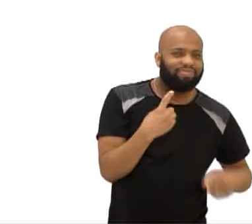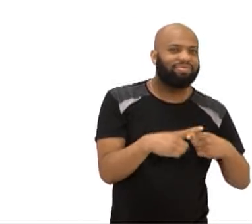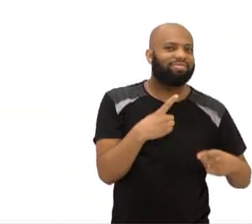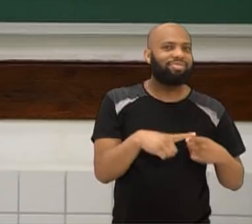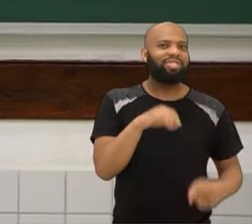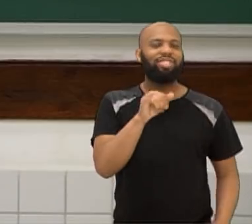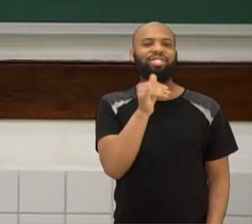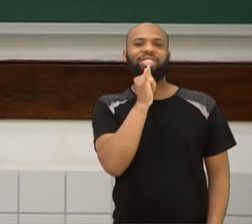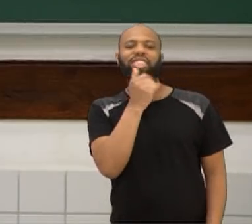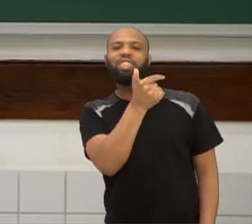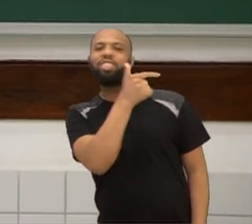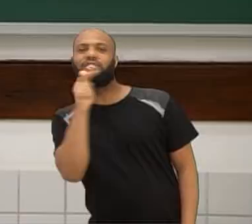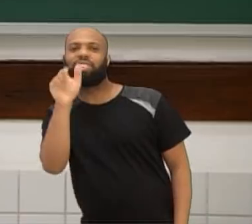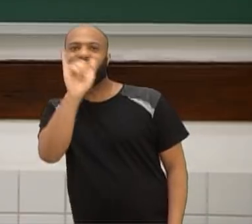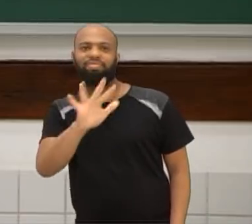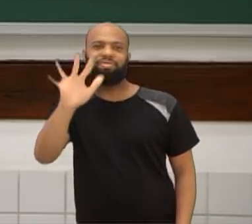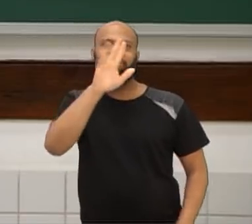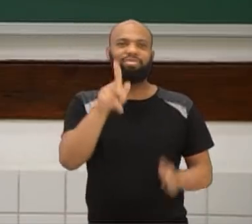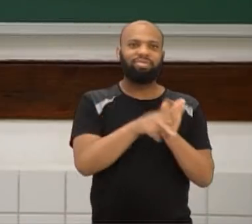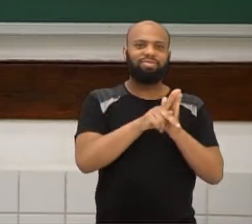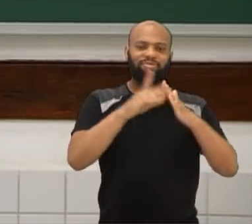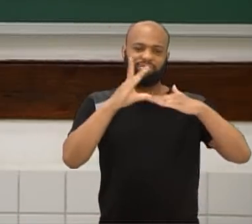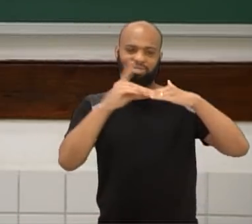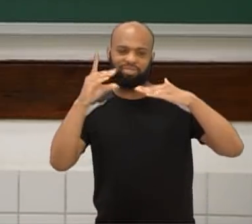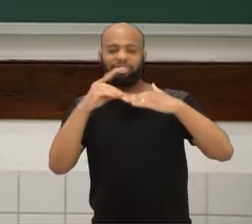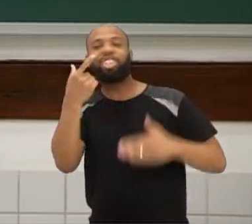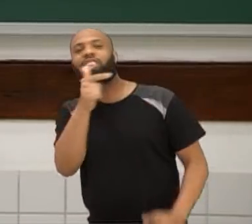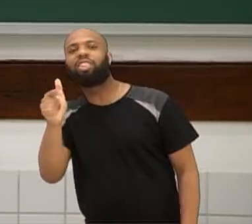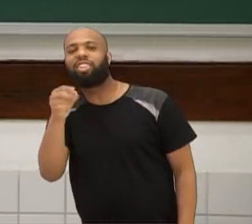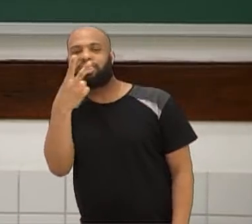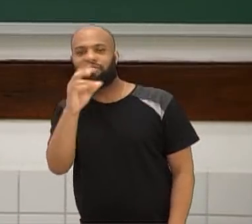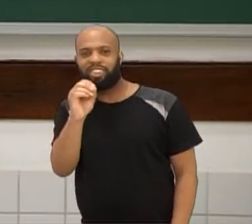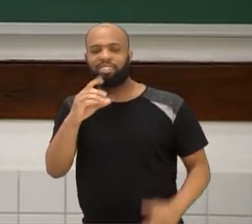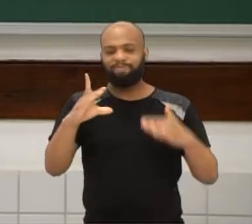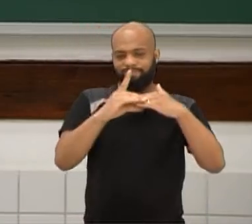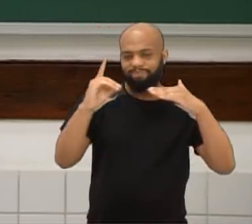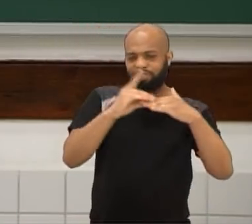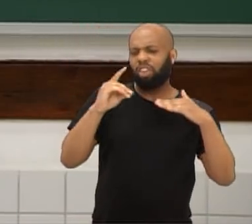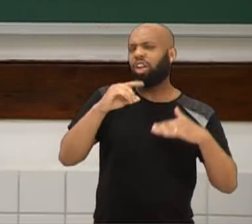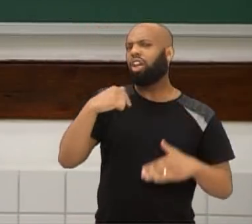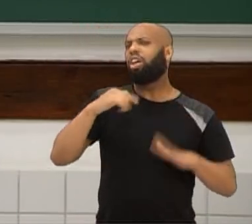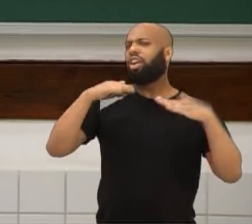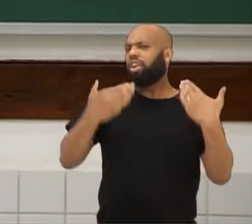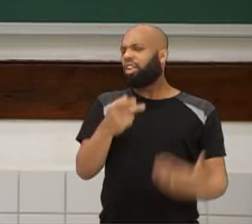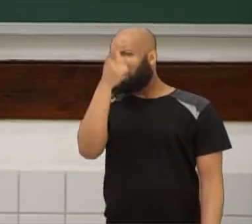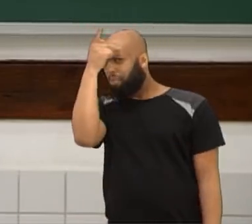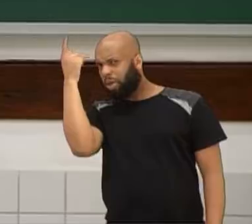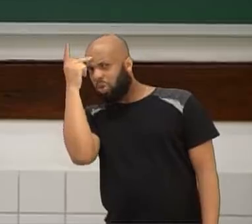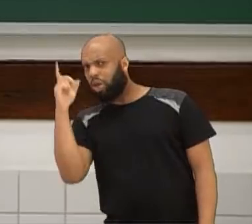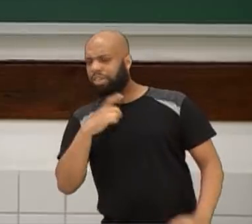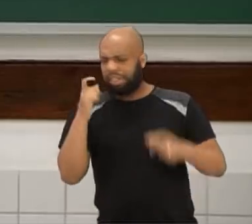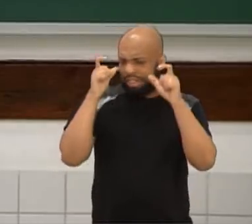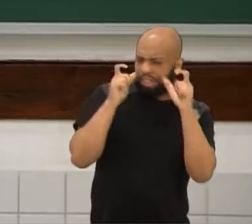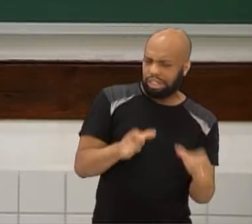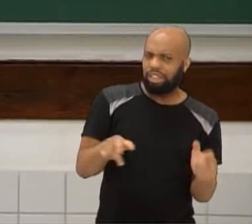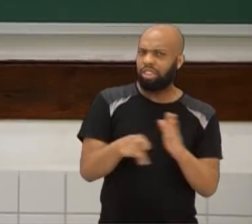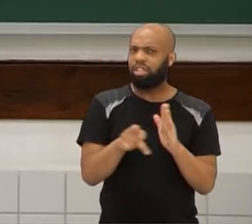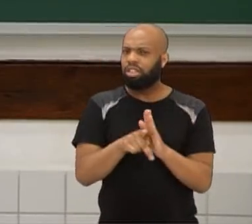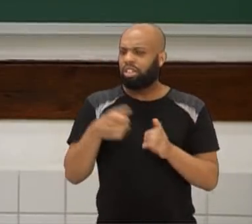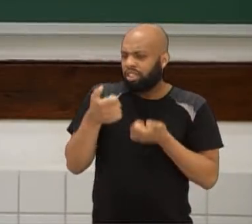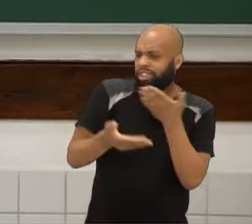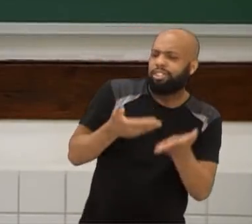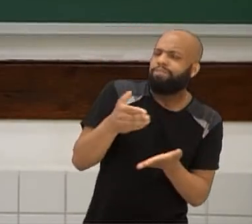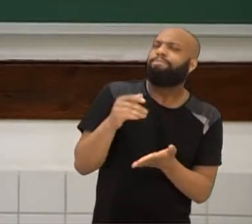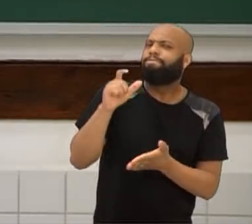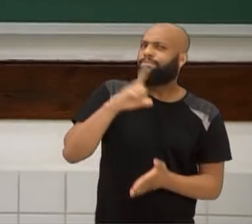tivesse ali aquela imagem da nota de $20, será que a pessoa se interessaria ali, aquele